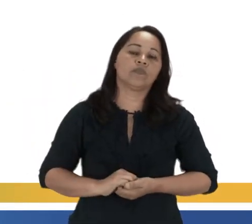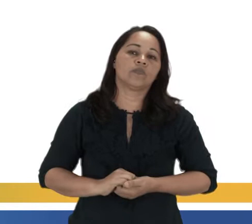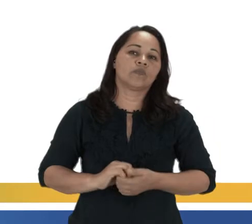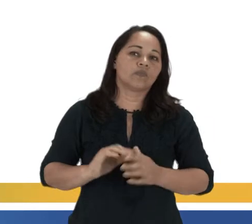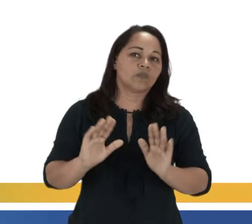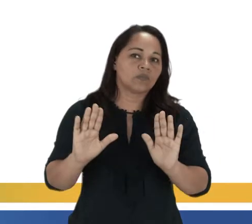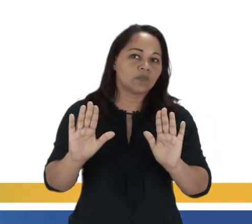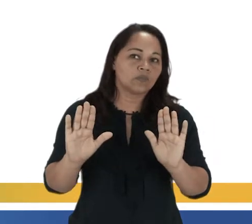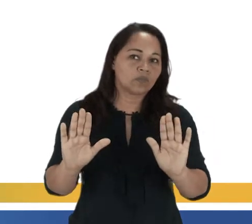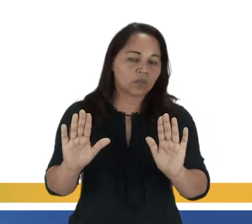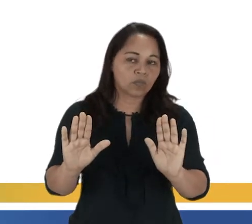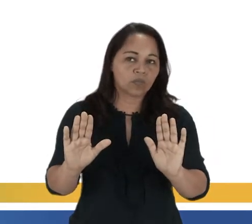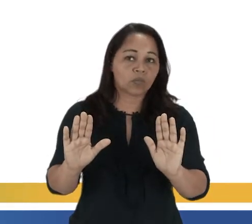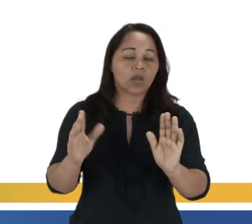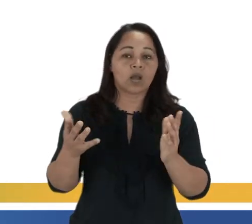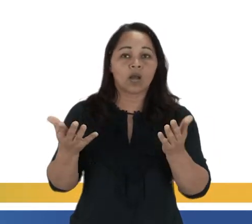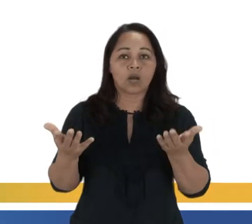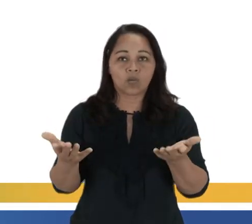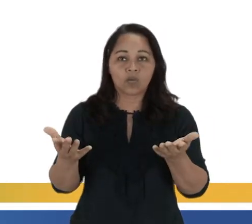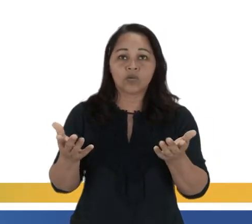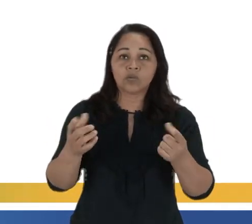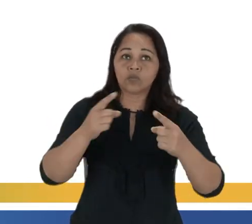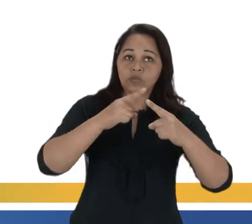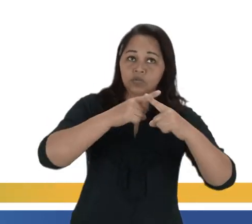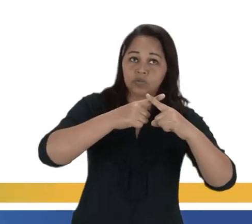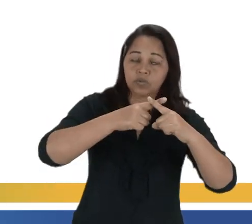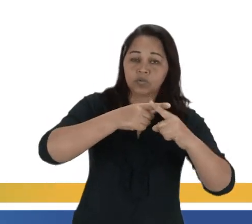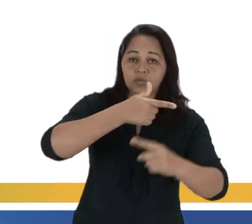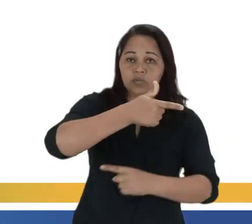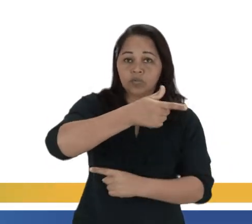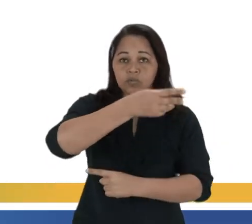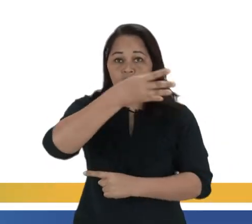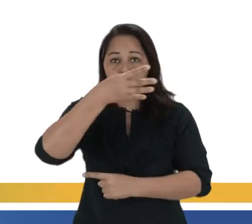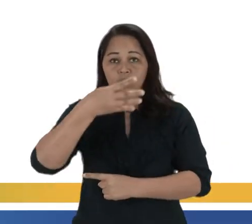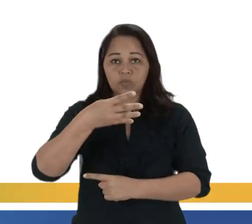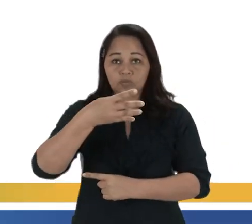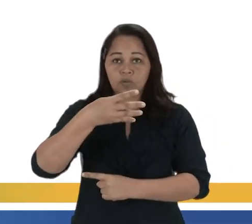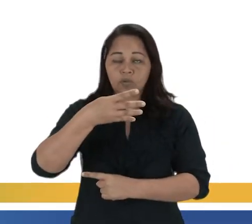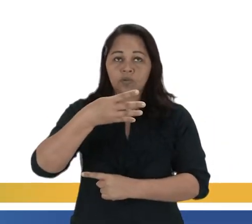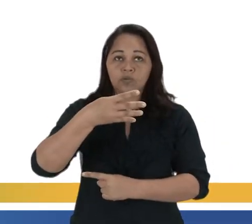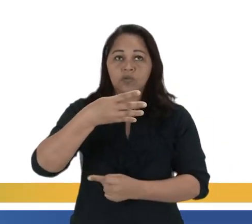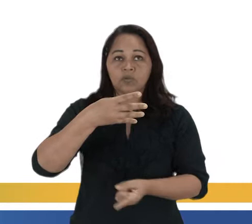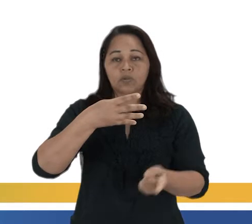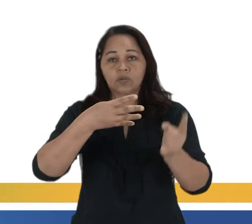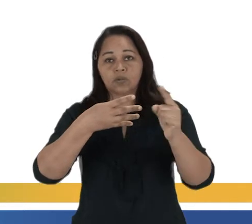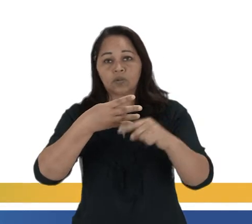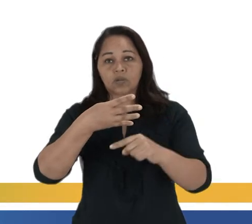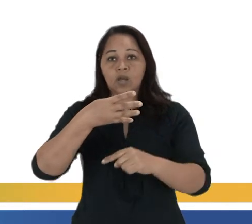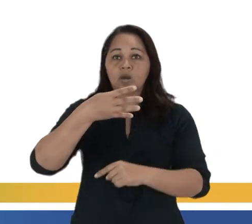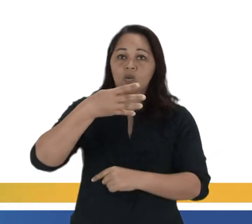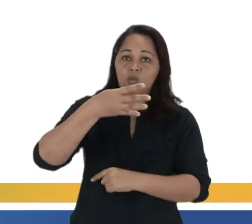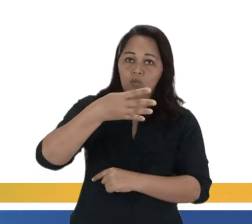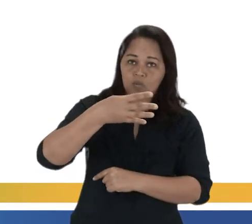Quando eu multiplico o meu primeiro termo por 2, eu obtenho como resultado o termo seguinte, que é 4.